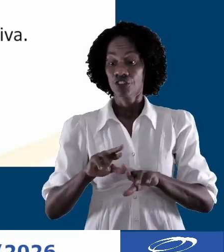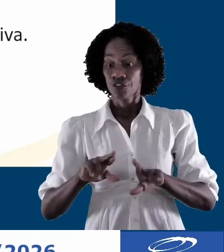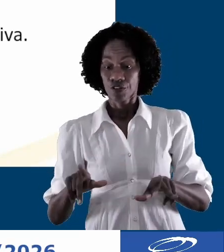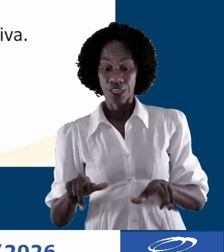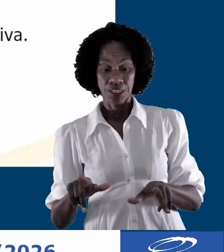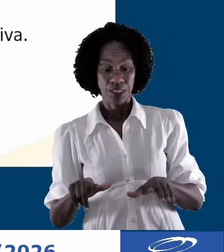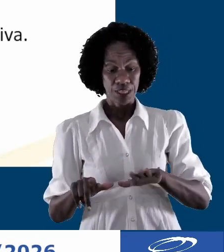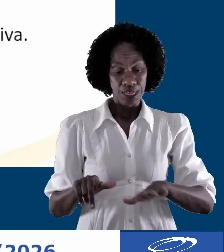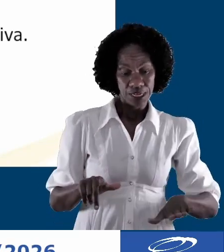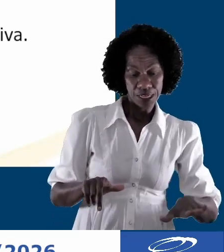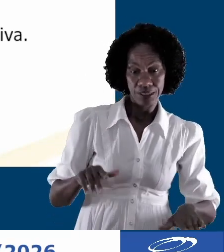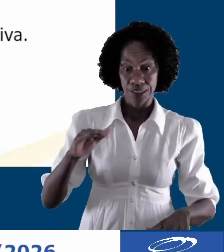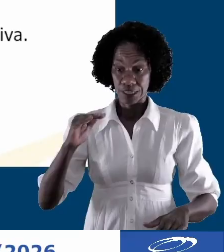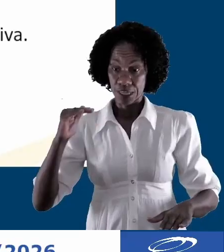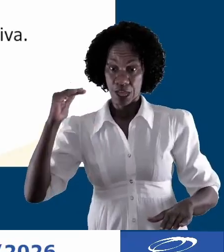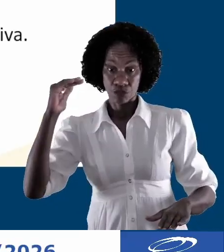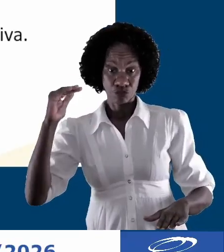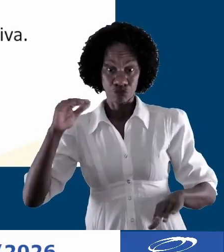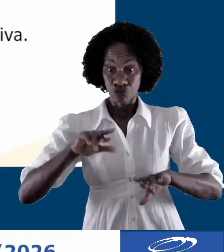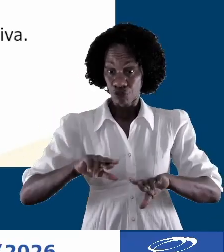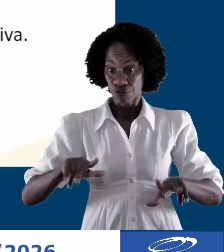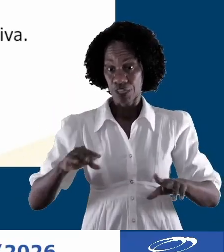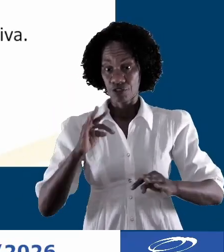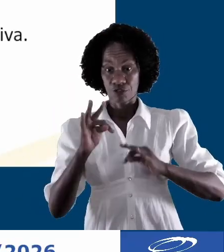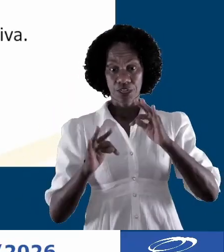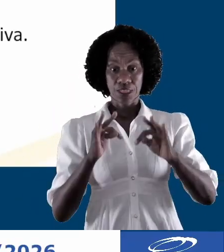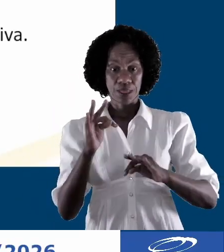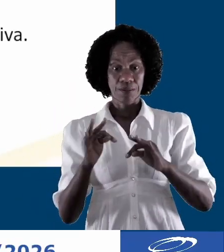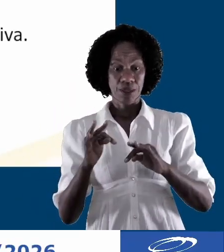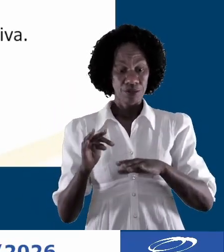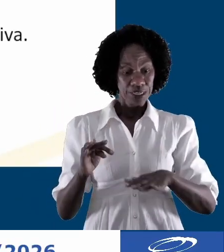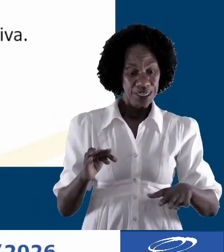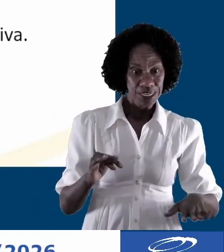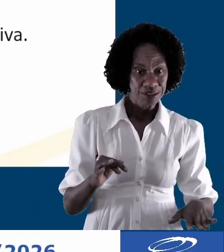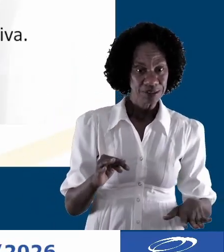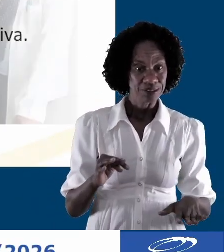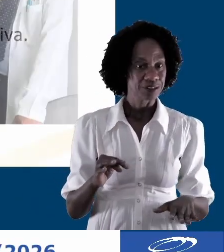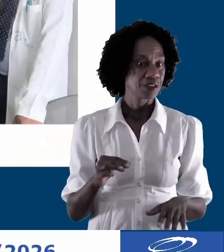essa deformidade. Já o adulto, virtualmente, ele não vai mais fazer deformidade.